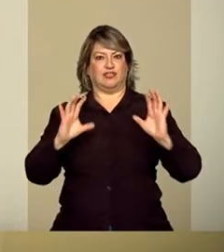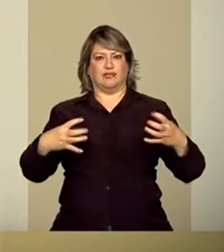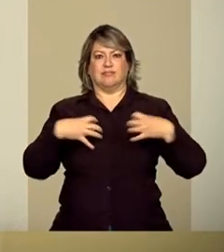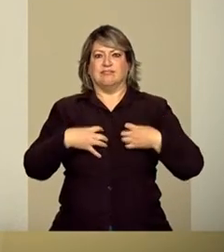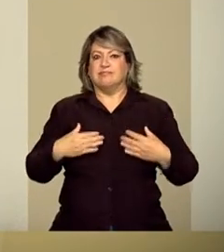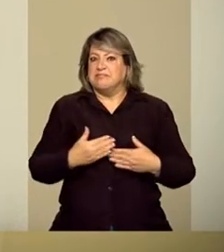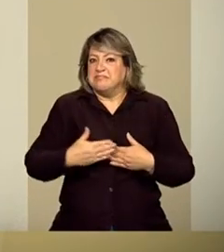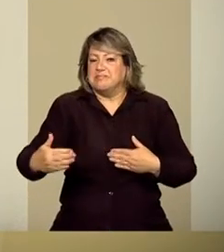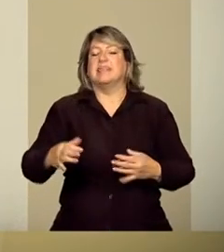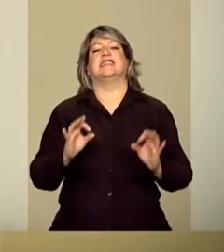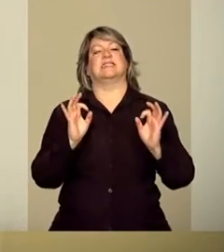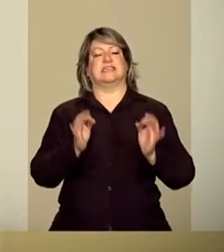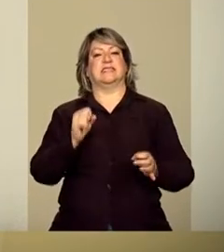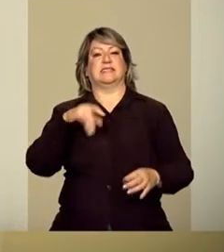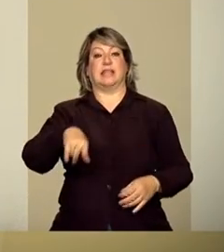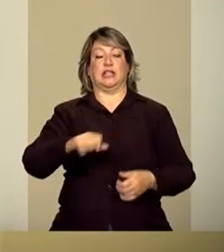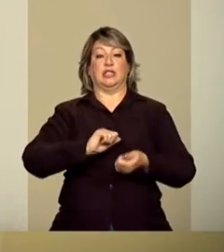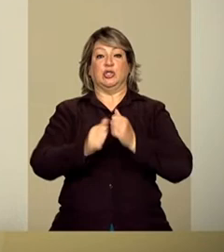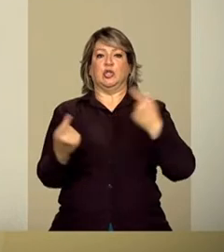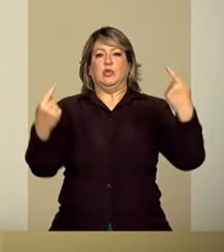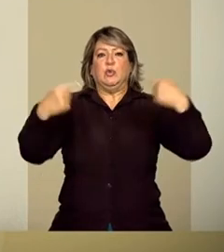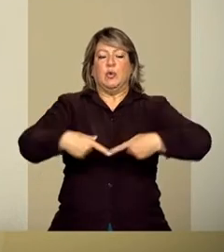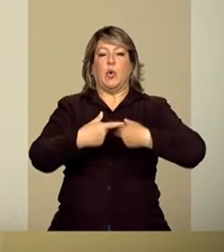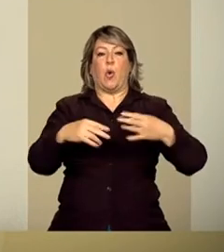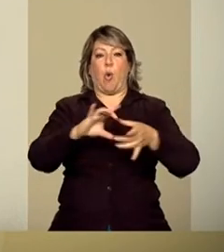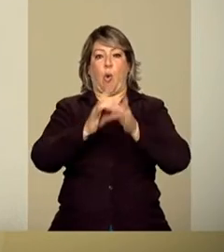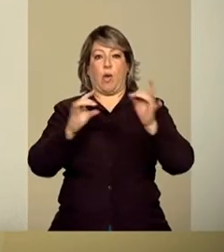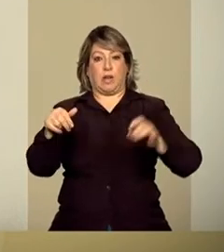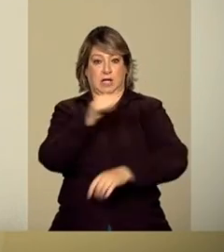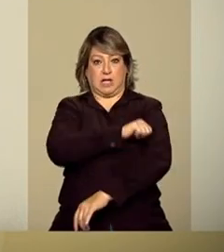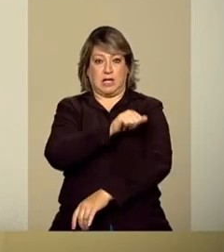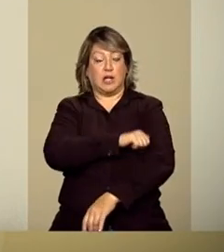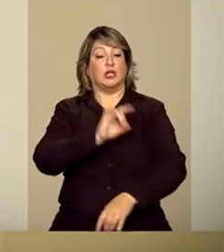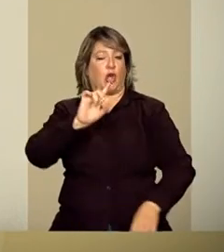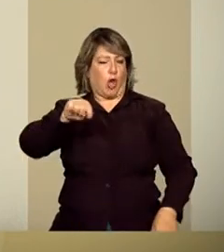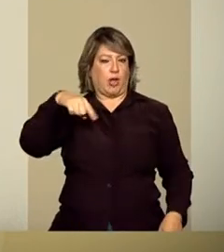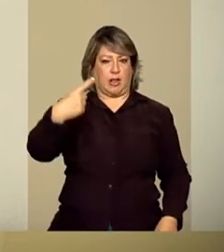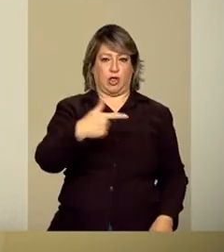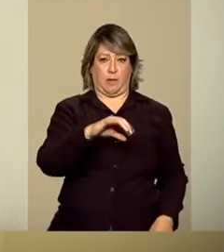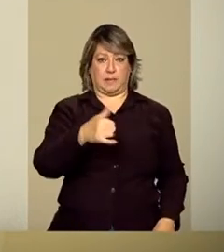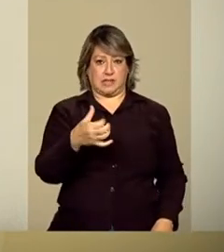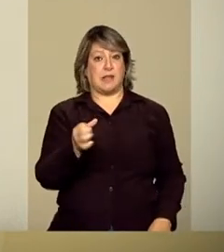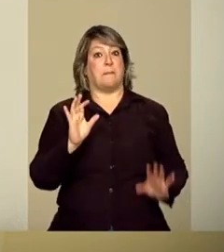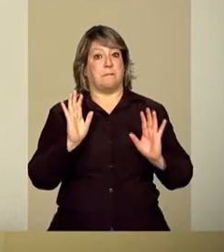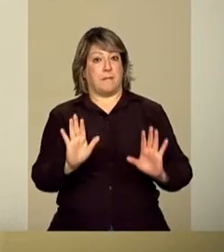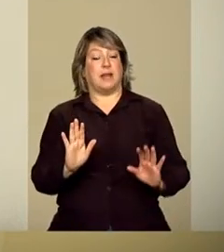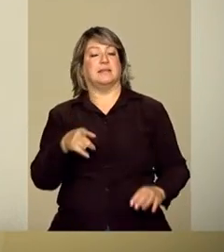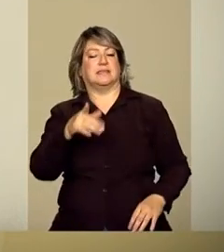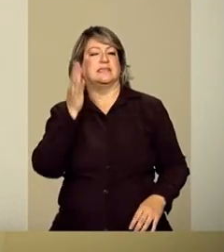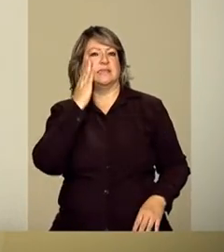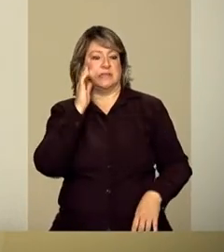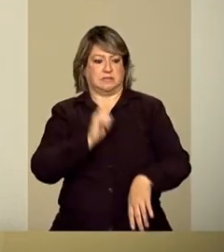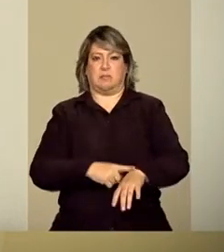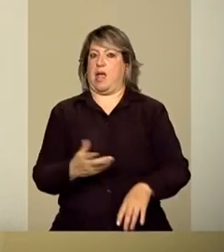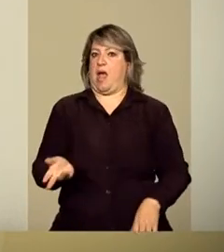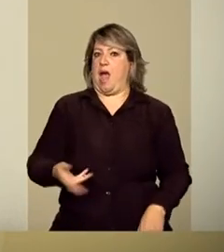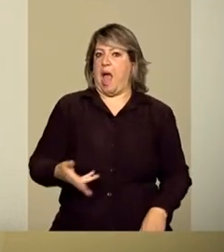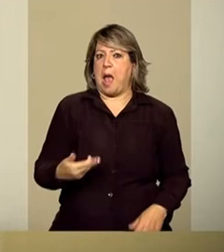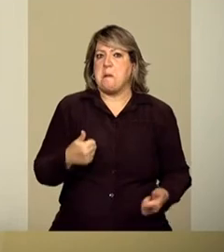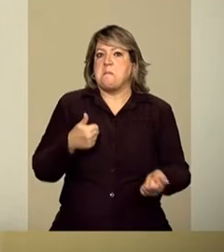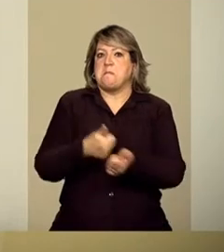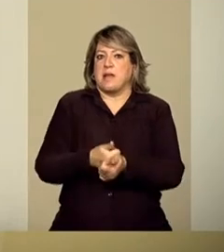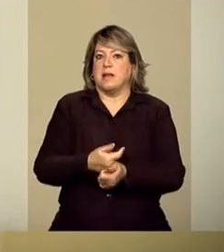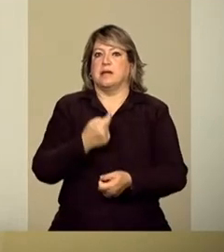Ah, Luciano, estamos sim. Os Jogos Olímpicos do Rio são só em 2016, mas você sabe que o tempo voa, não é? E